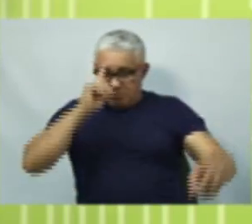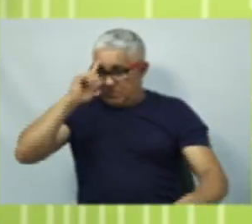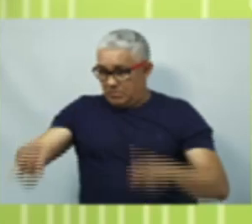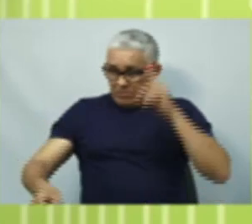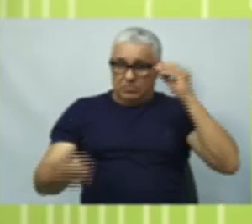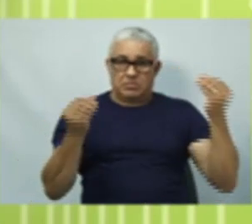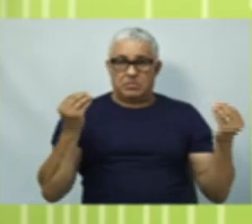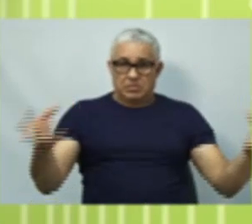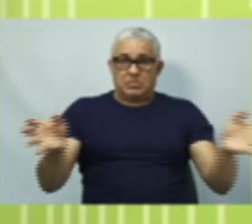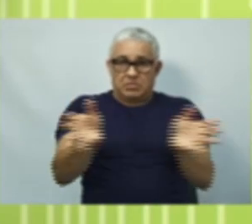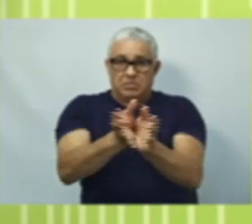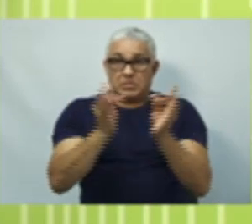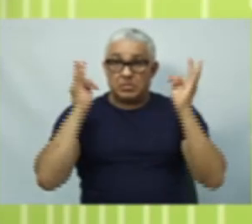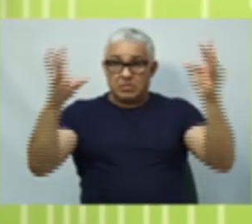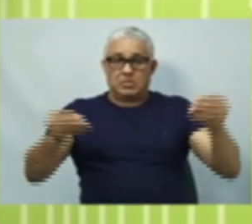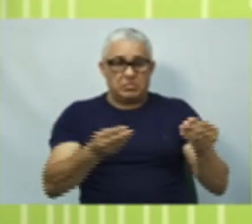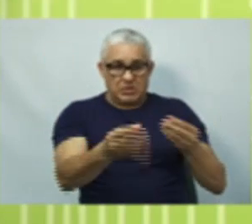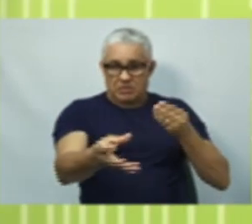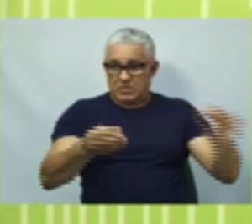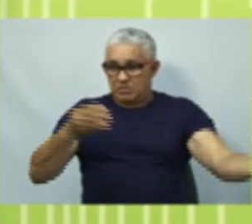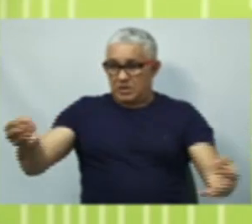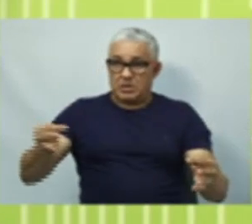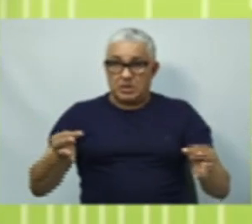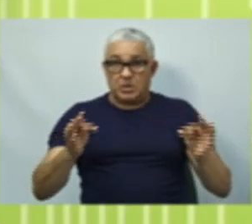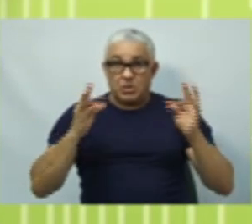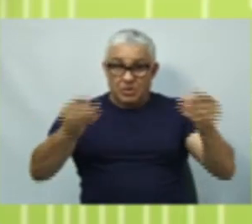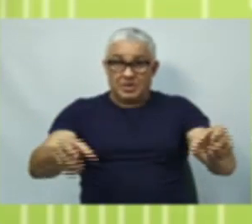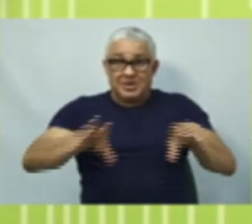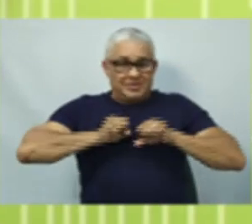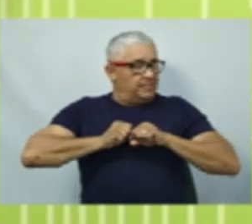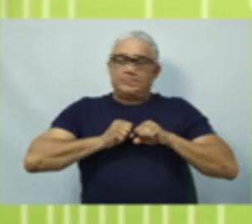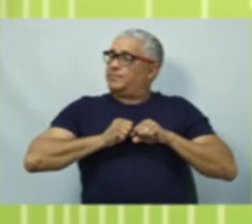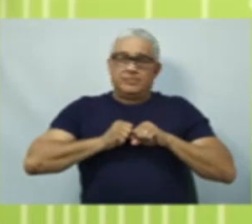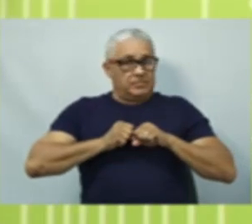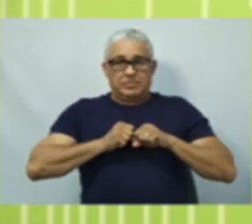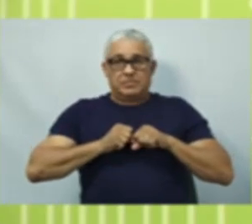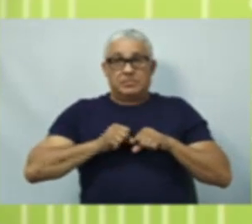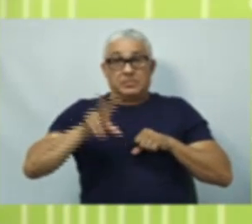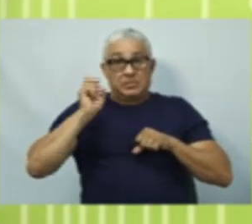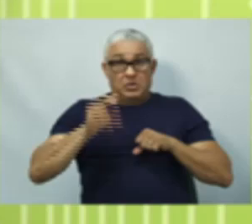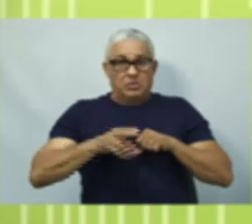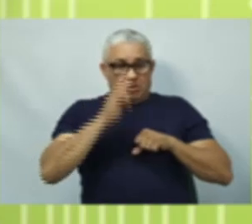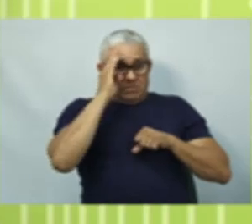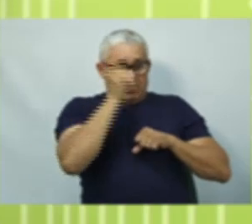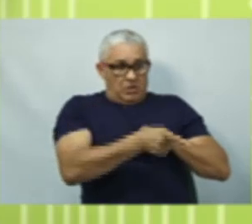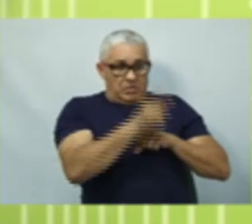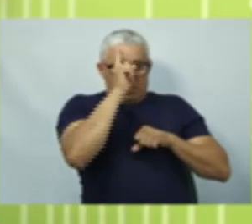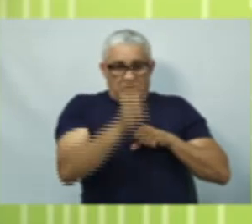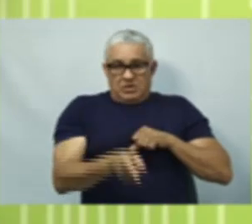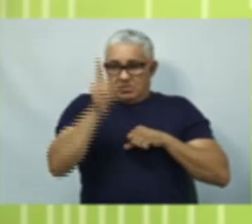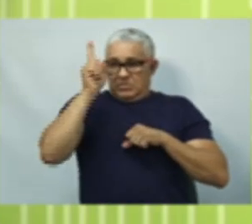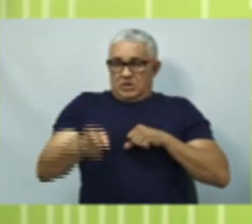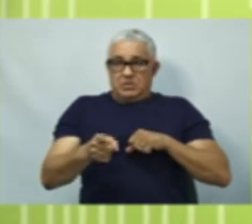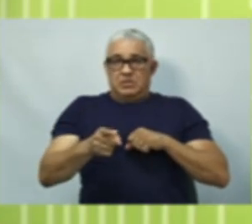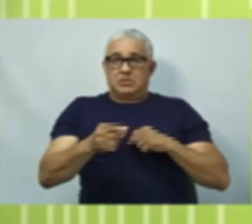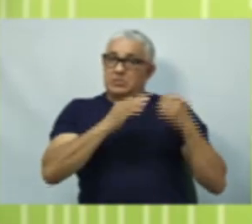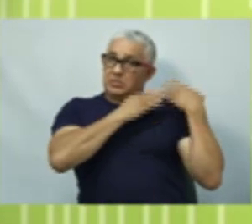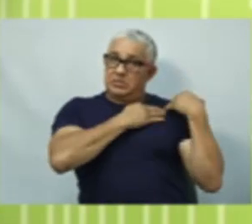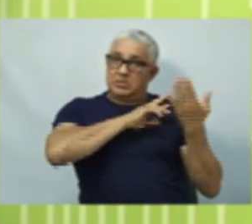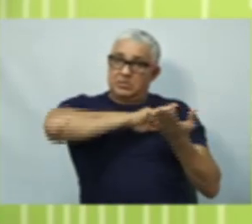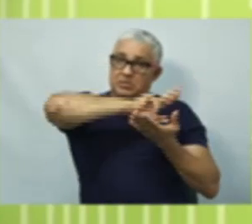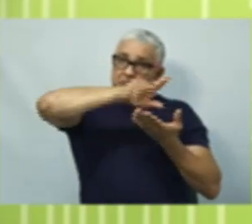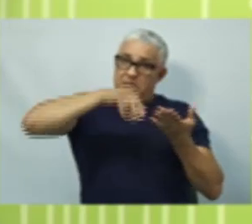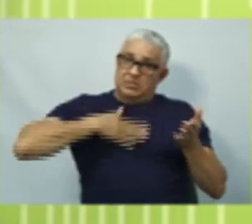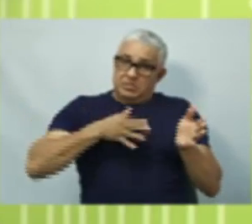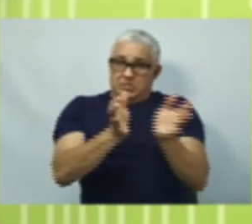para toda a minha equipe. Então, nem tudo vai passar para mim. Eu vou estar direcionando responsabilidades para a minha